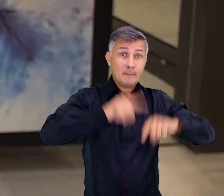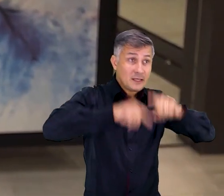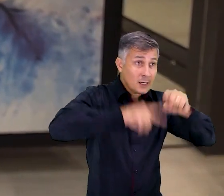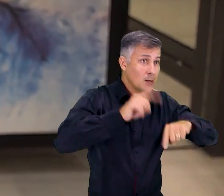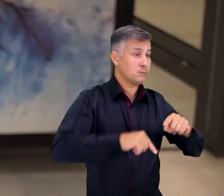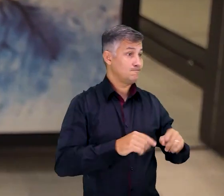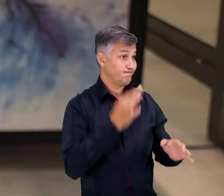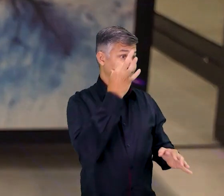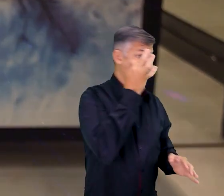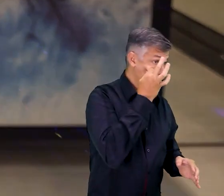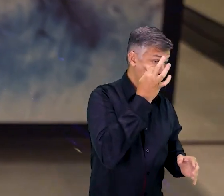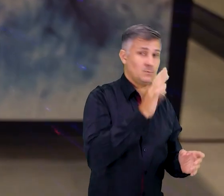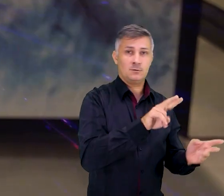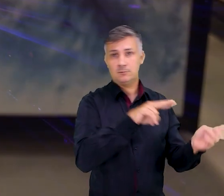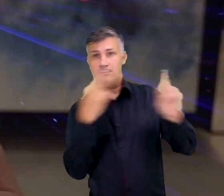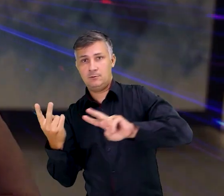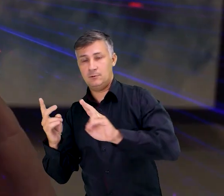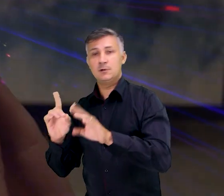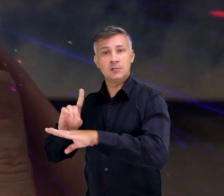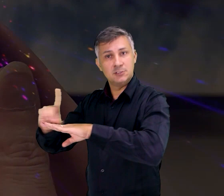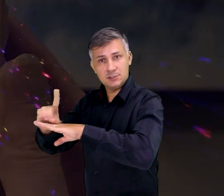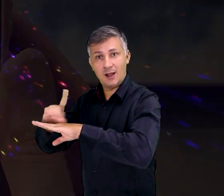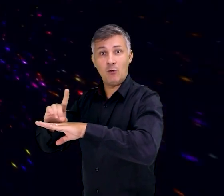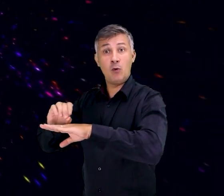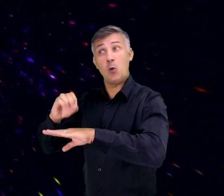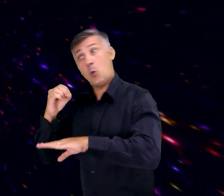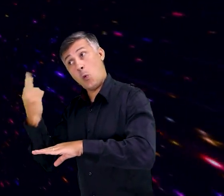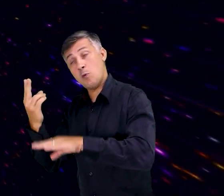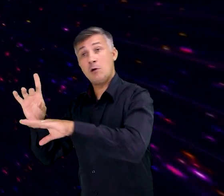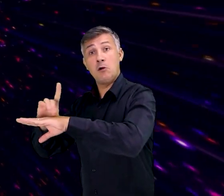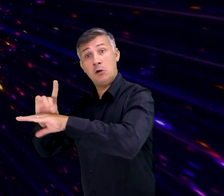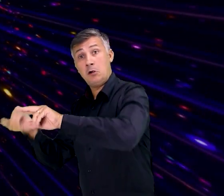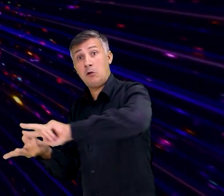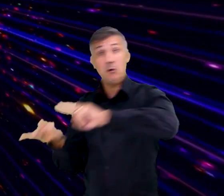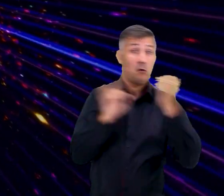elementos do físico para o digital, ora misturando os meios e muitas